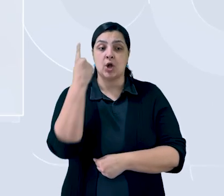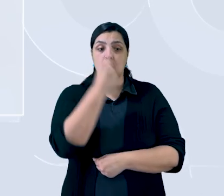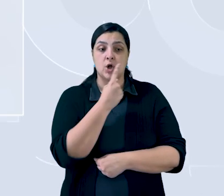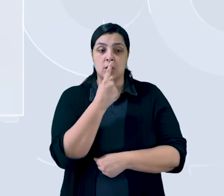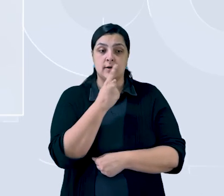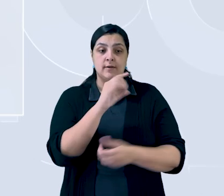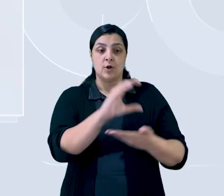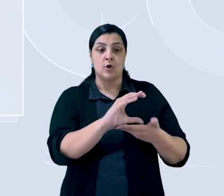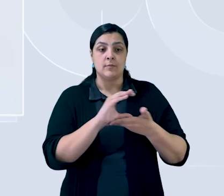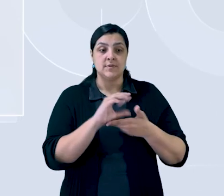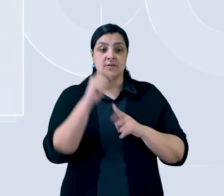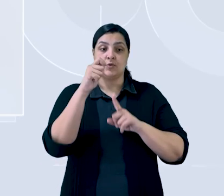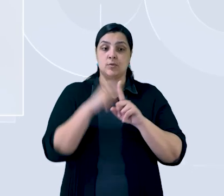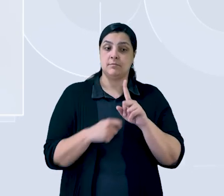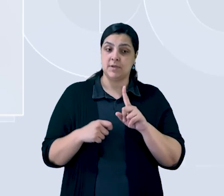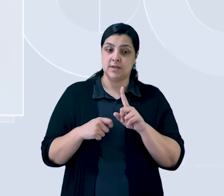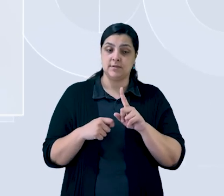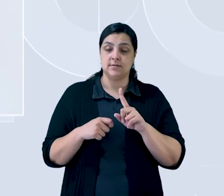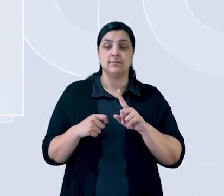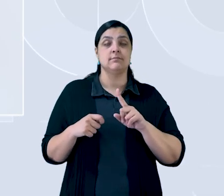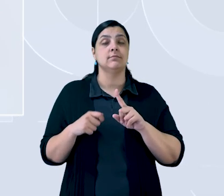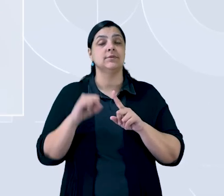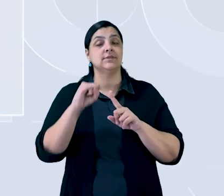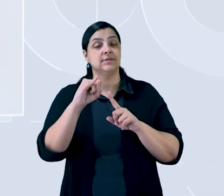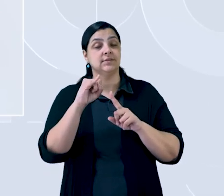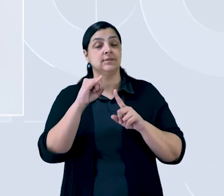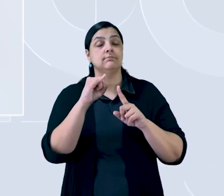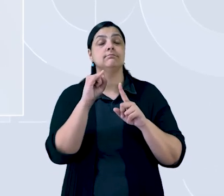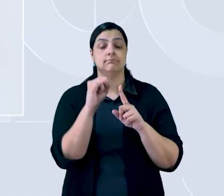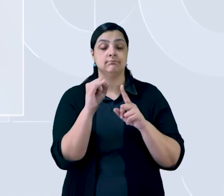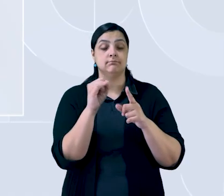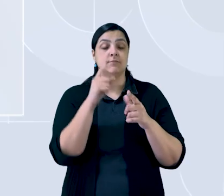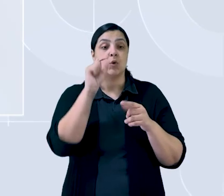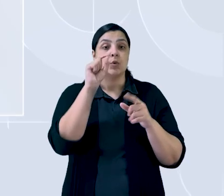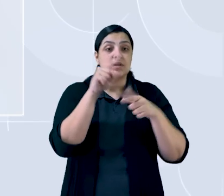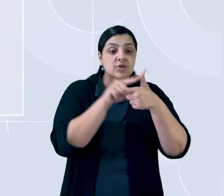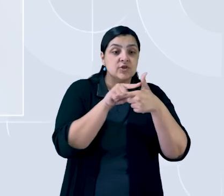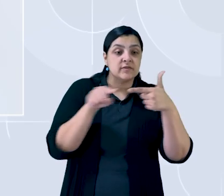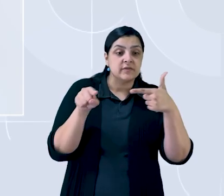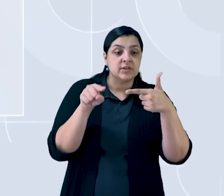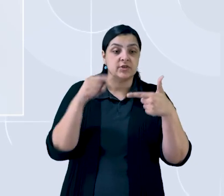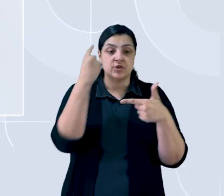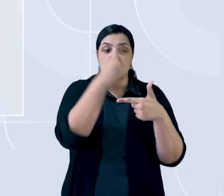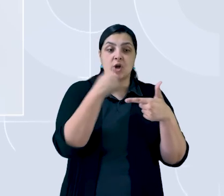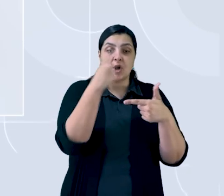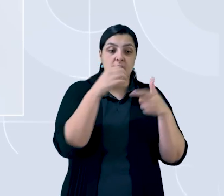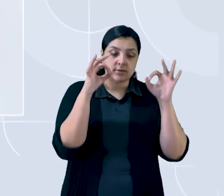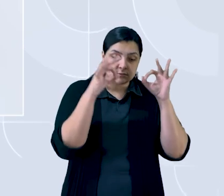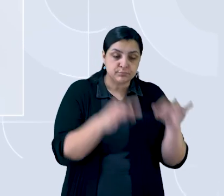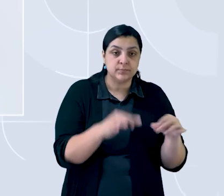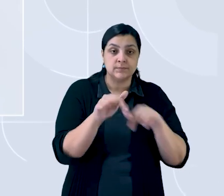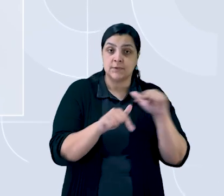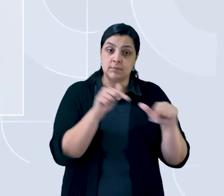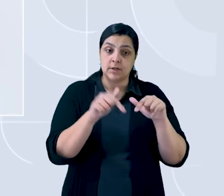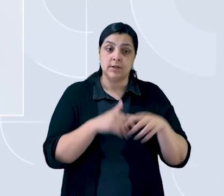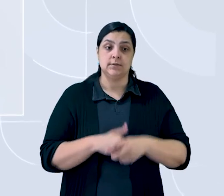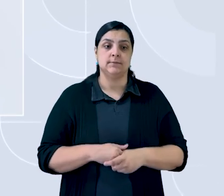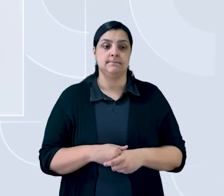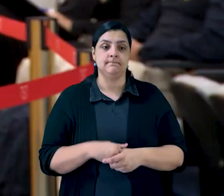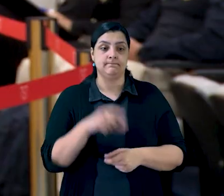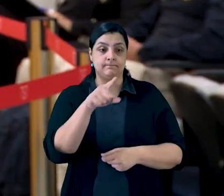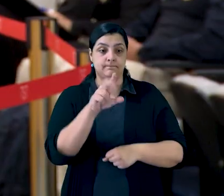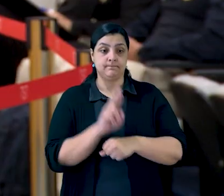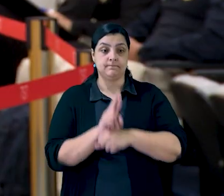valor hora das comissões recebidas no mês, considerando-se como divisor o número de horas efetivamente